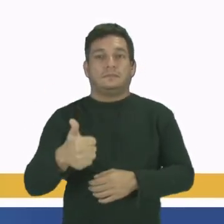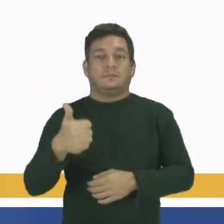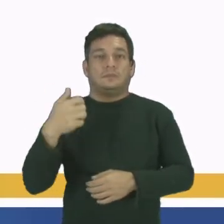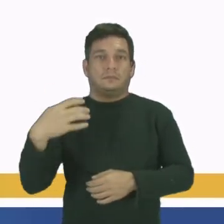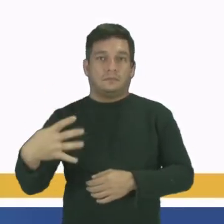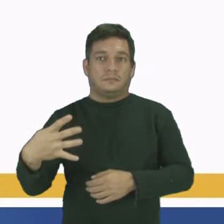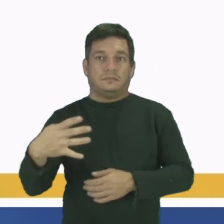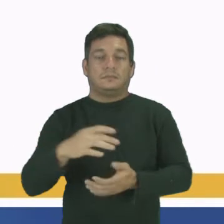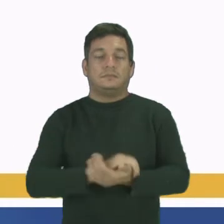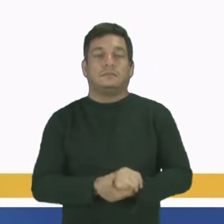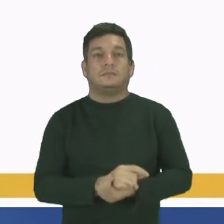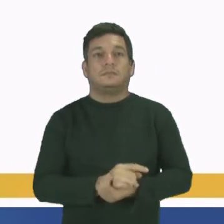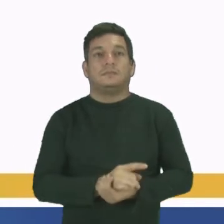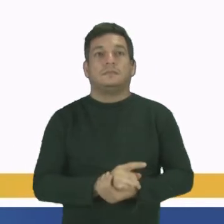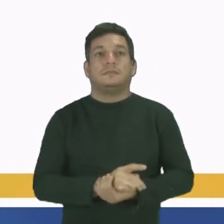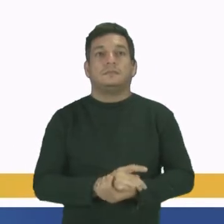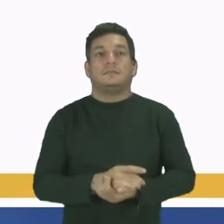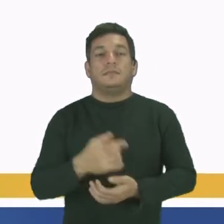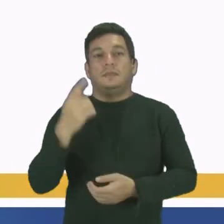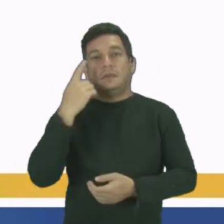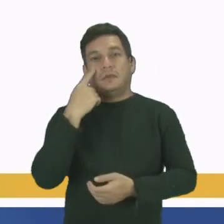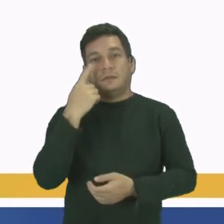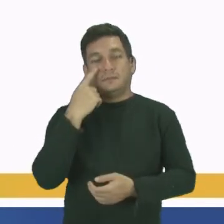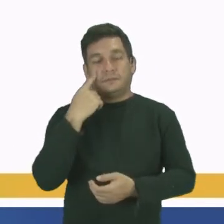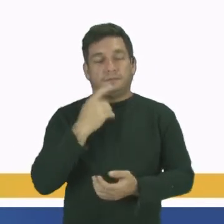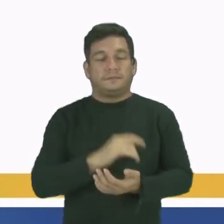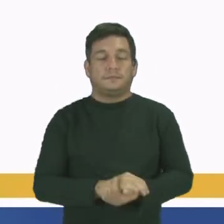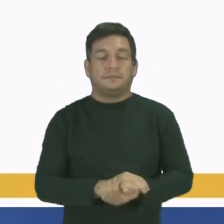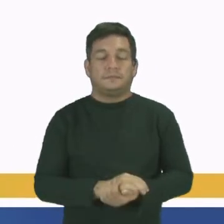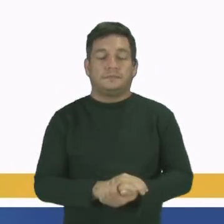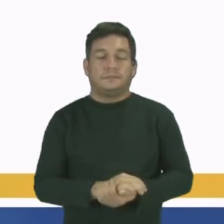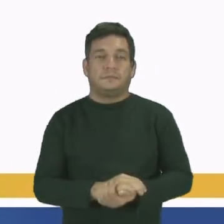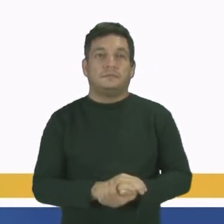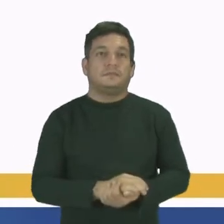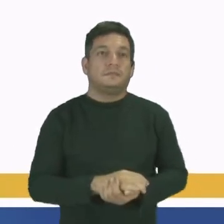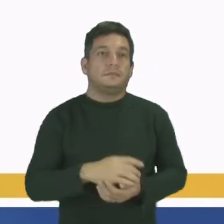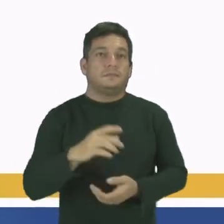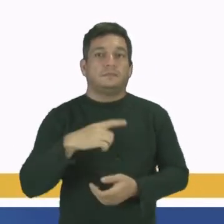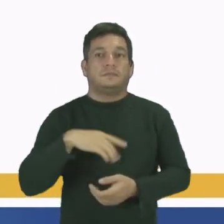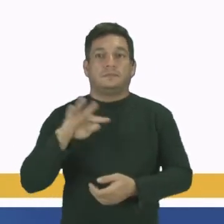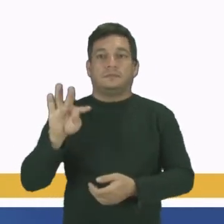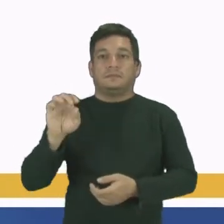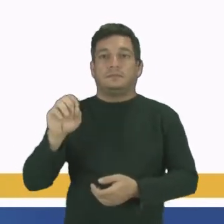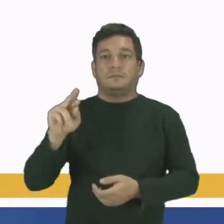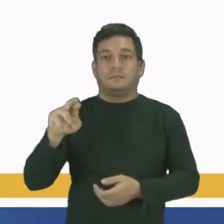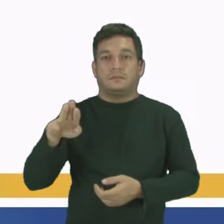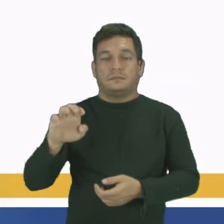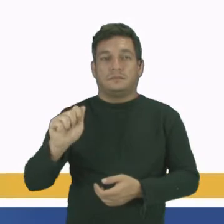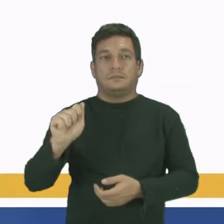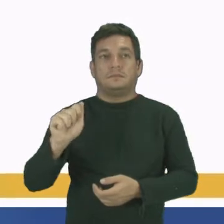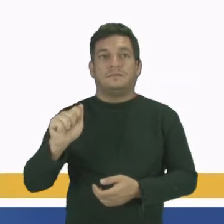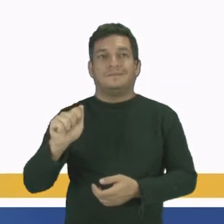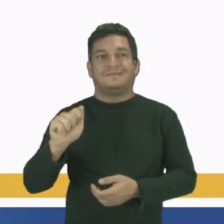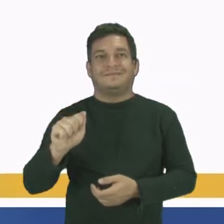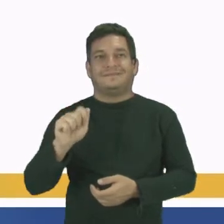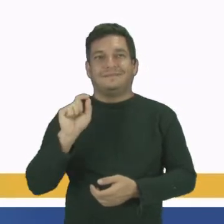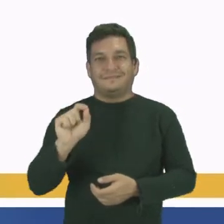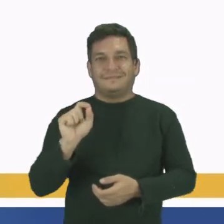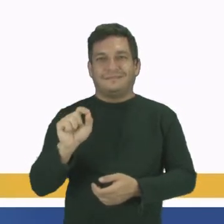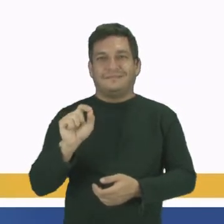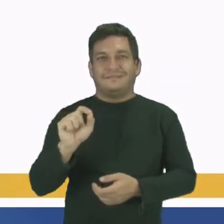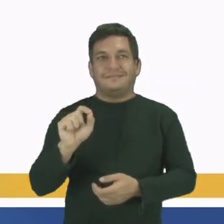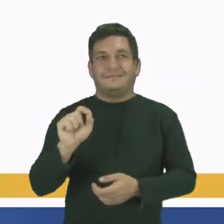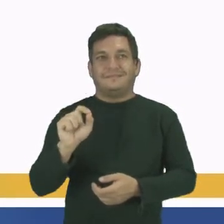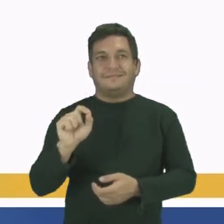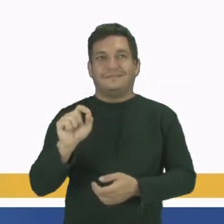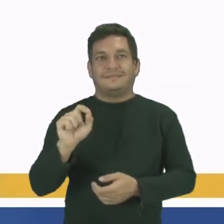0, 1 e 4, certo? Pelo teorema, ou pela regra de Sarry, nós